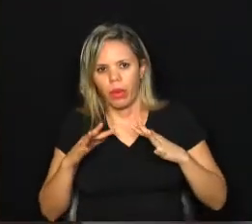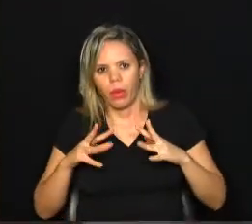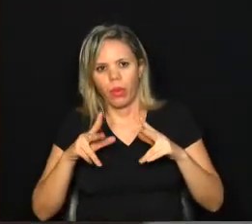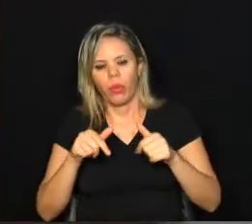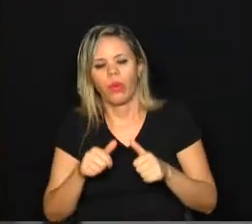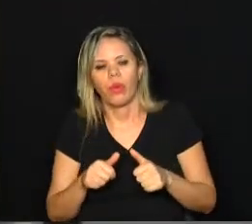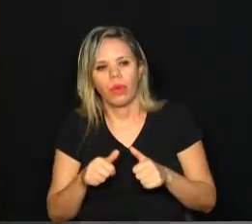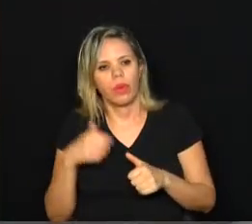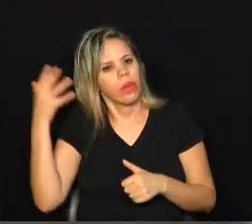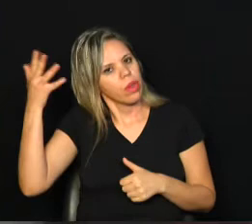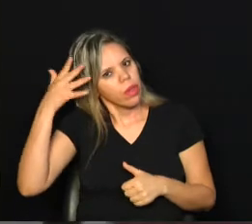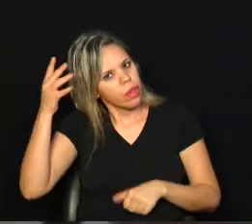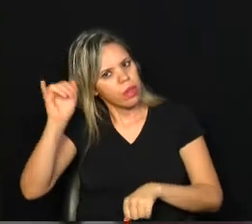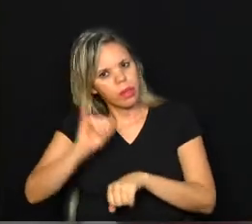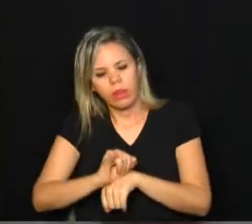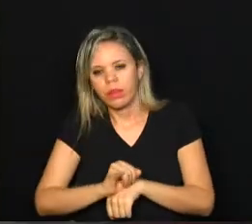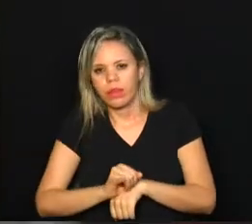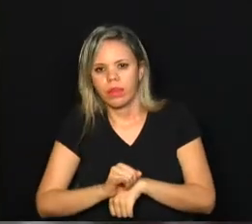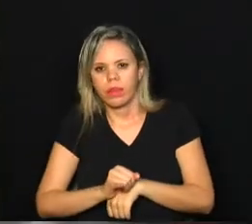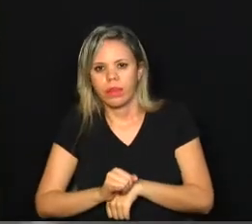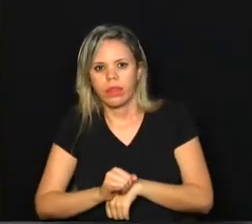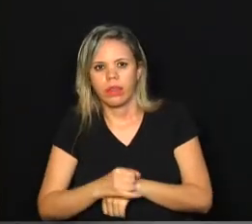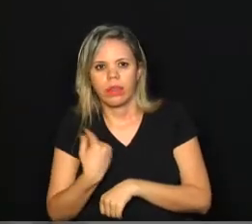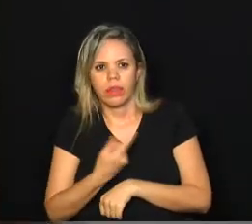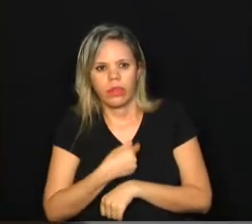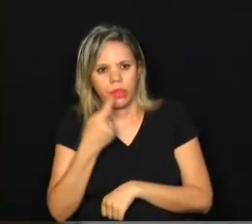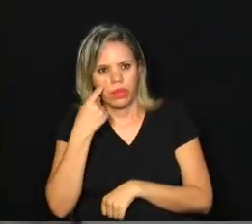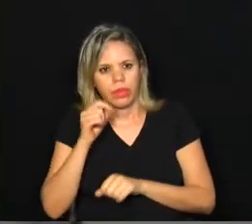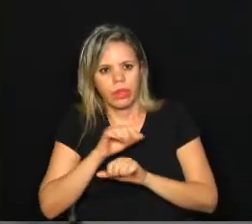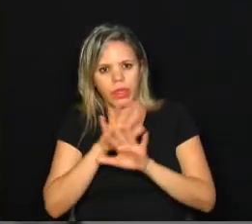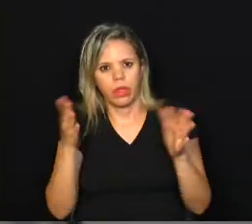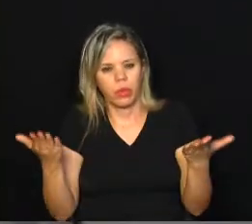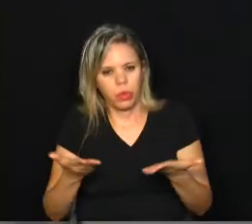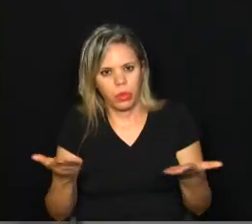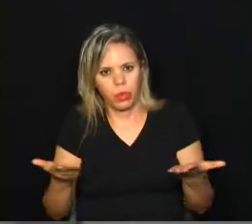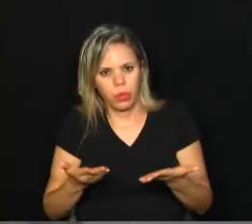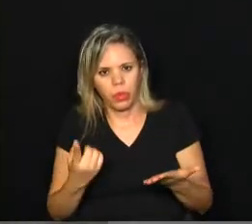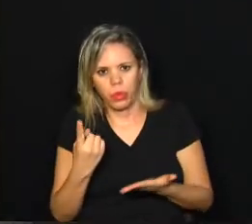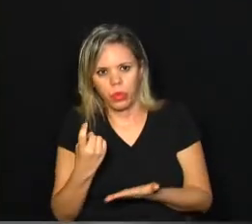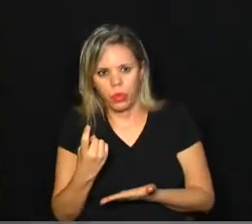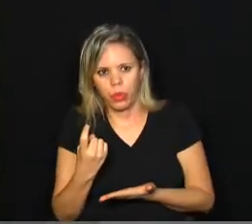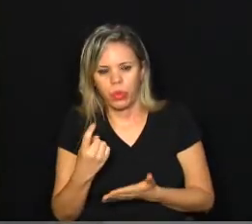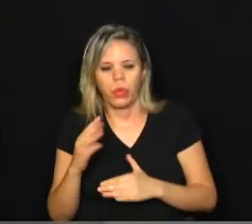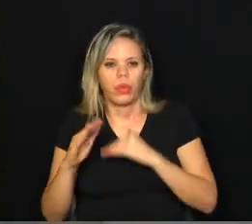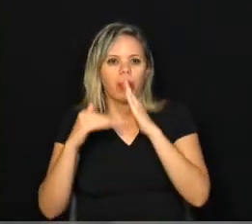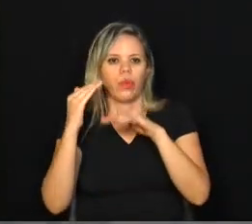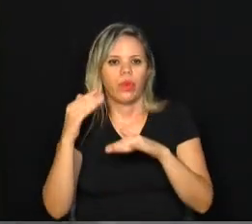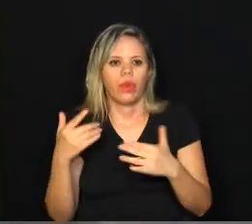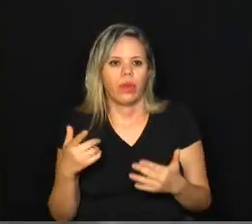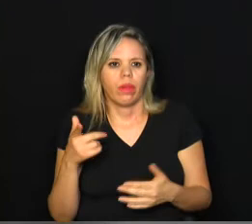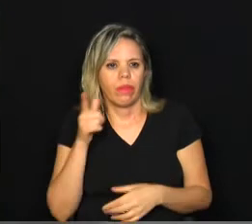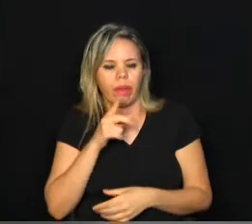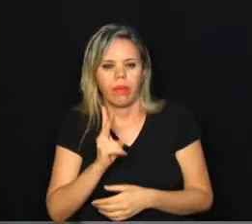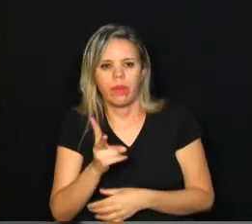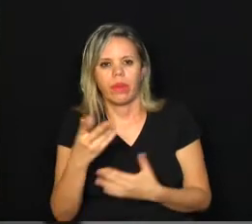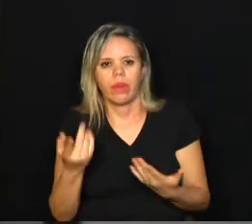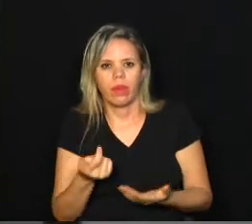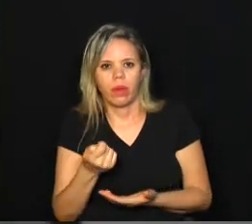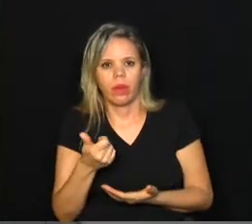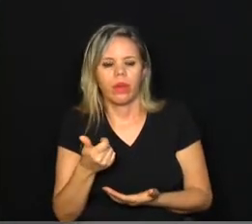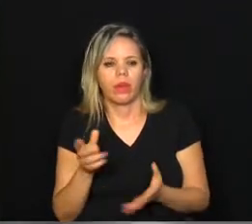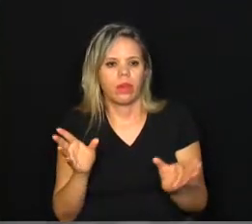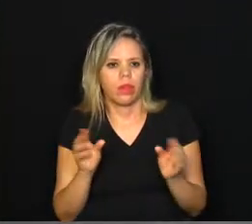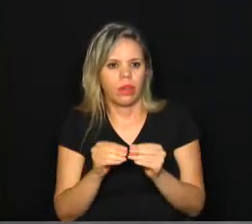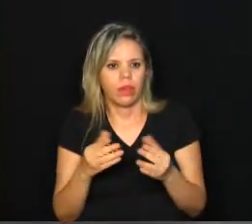fóruns que tem internacionais, a gente vê claramente que hoje o único desenvolvimento que vai se manter, quase que por